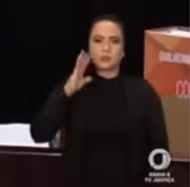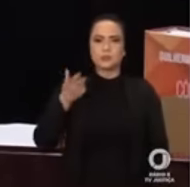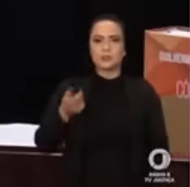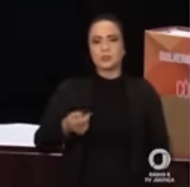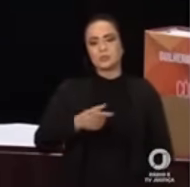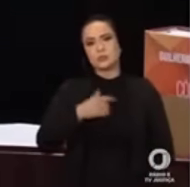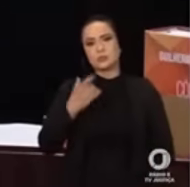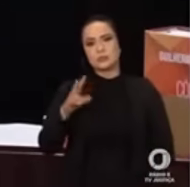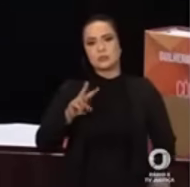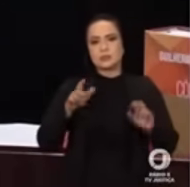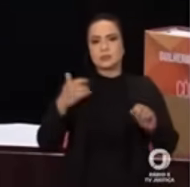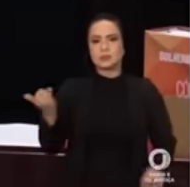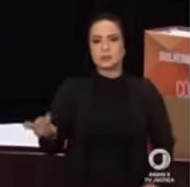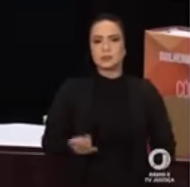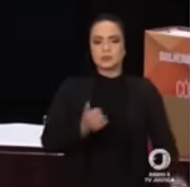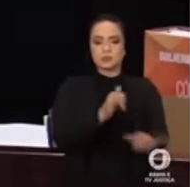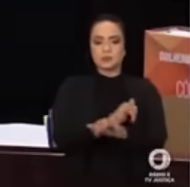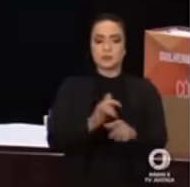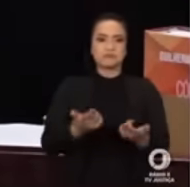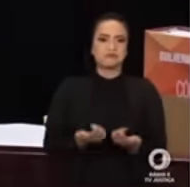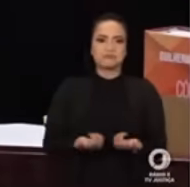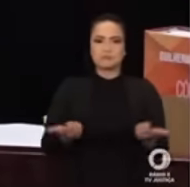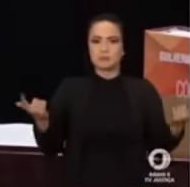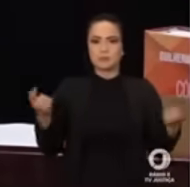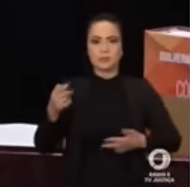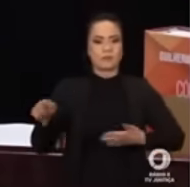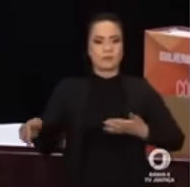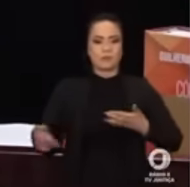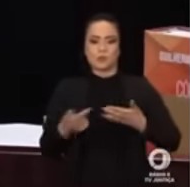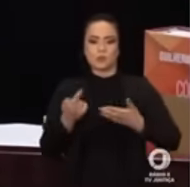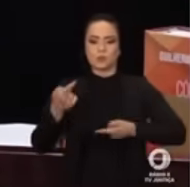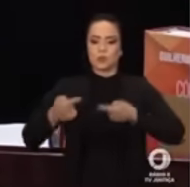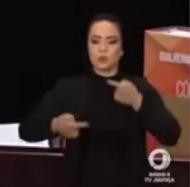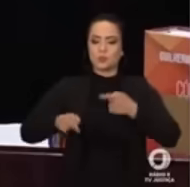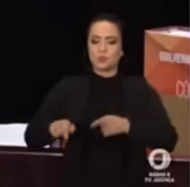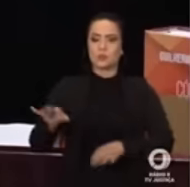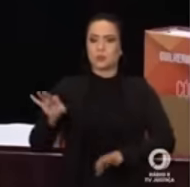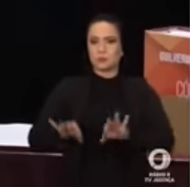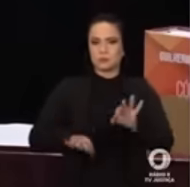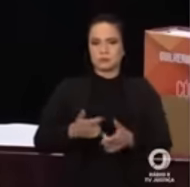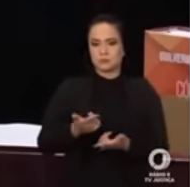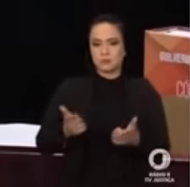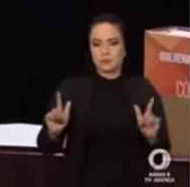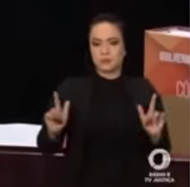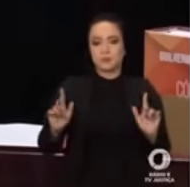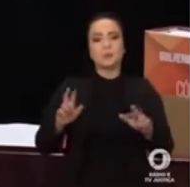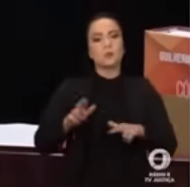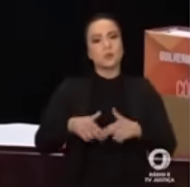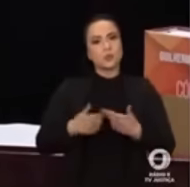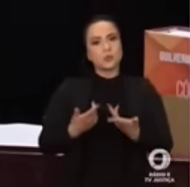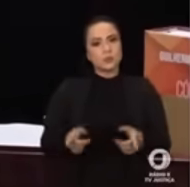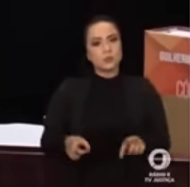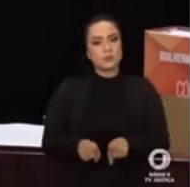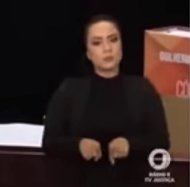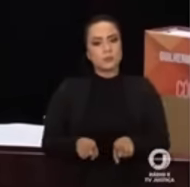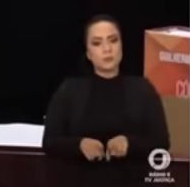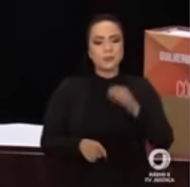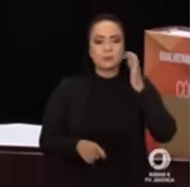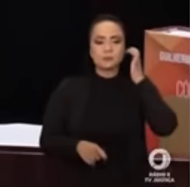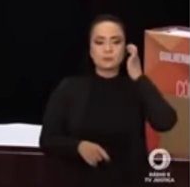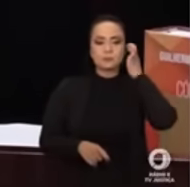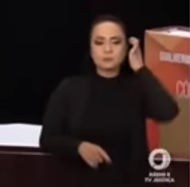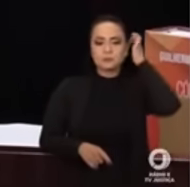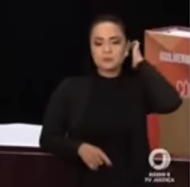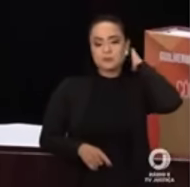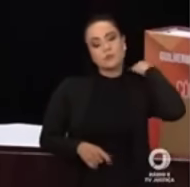ordem, foi publicado o acórdão e não houve recurso contra aquele julgado. Eu estou, portanto, também nesta passagem,